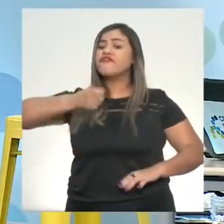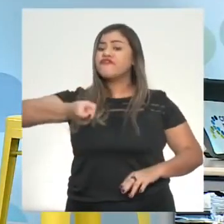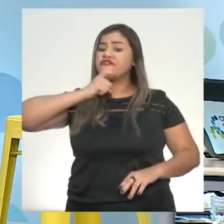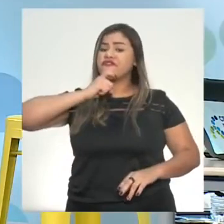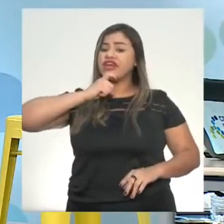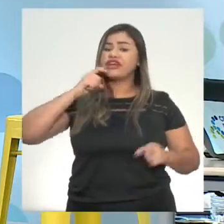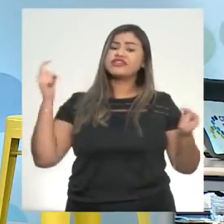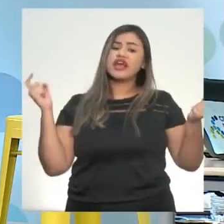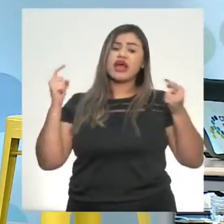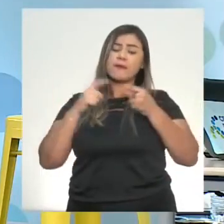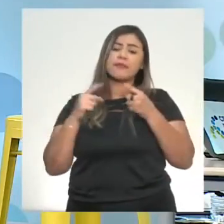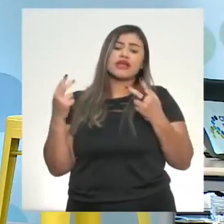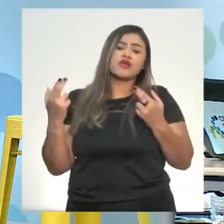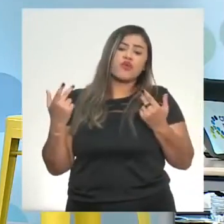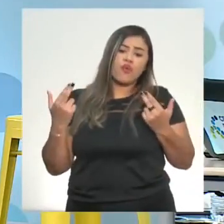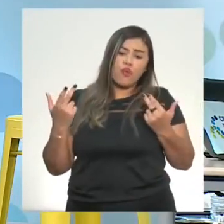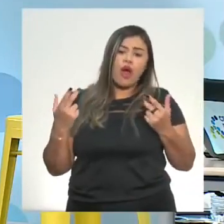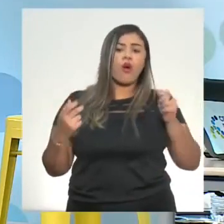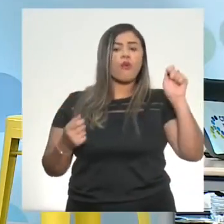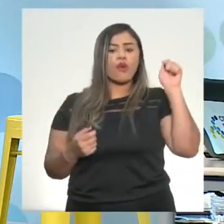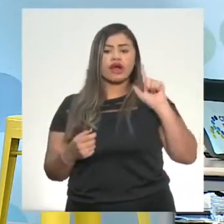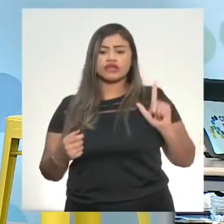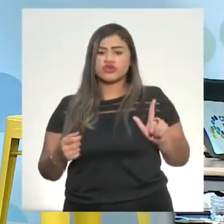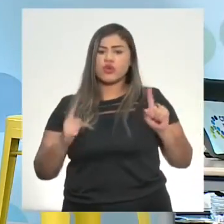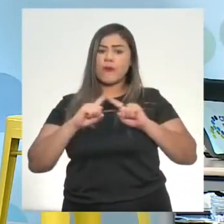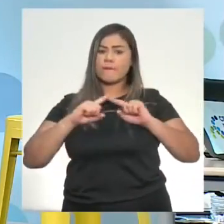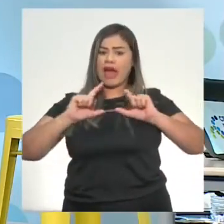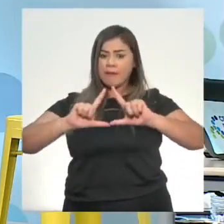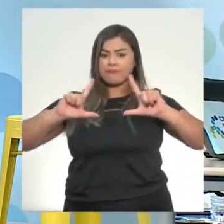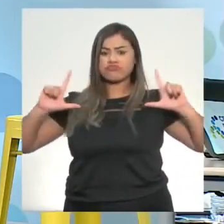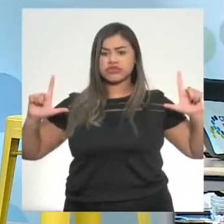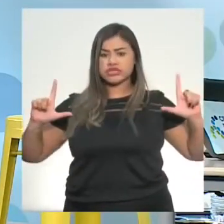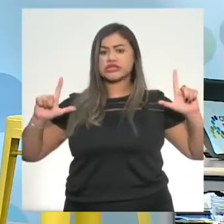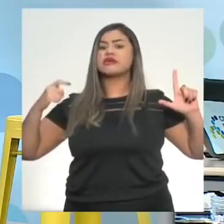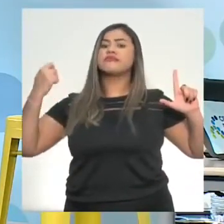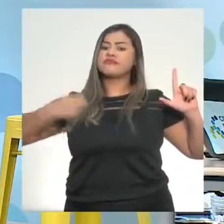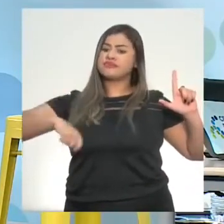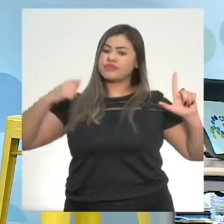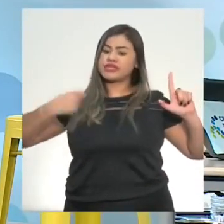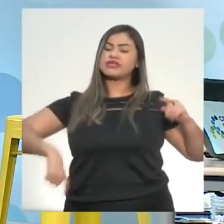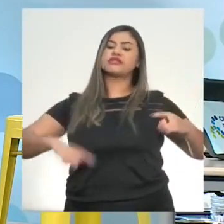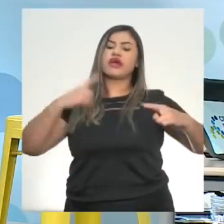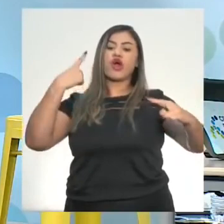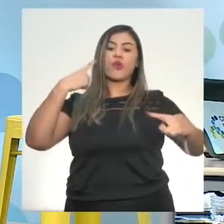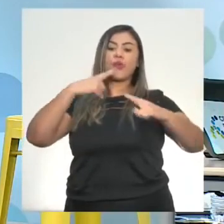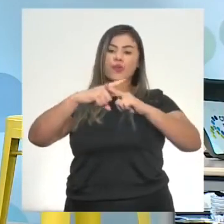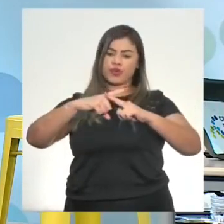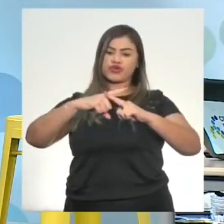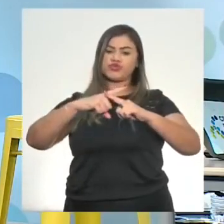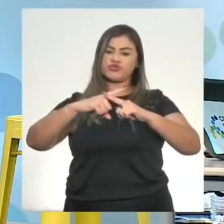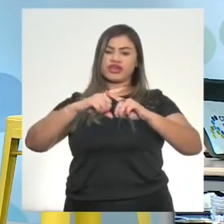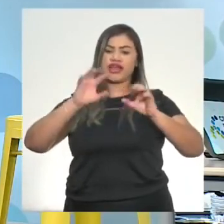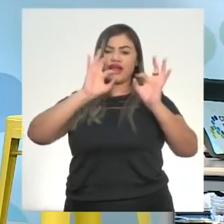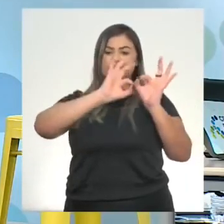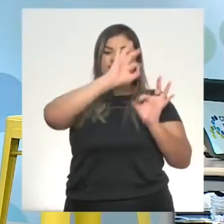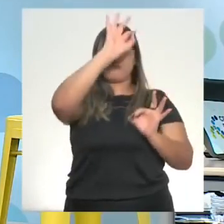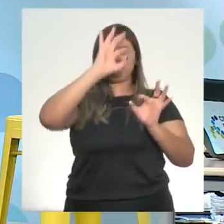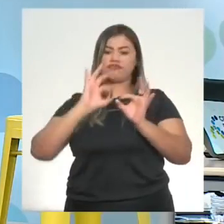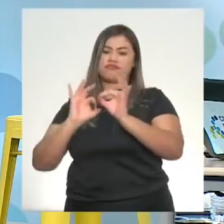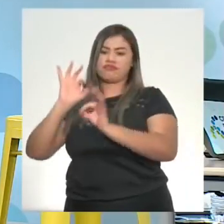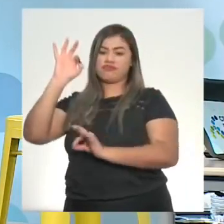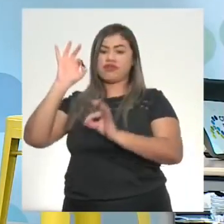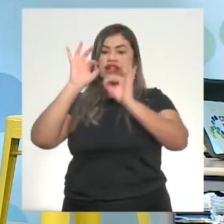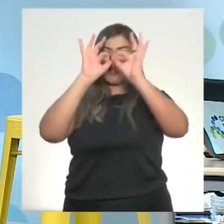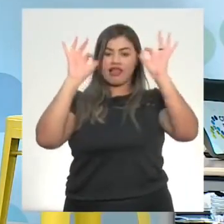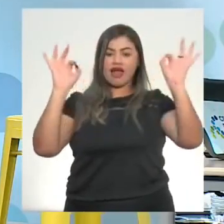ela é semelhante à figura azul, mas está ampliada, eu tenho que pegar e multiplicar os lados por um